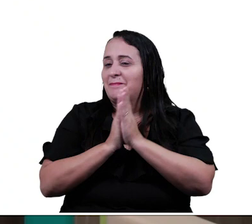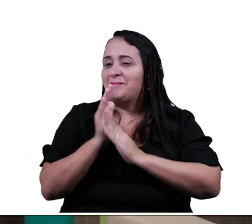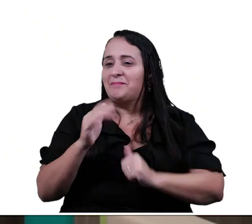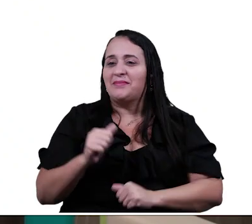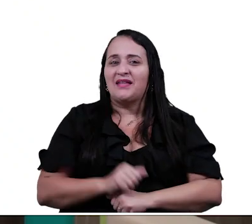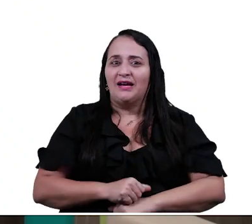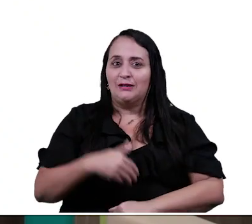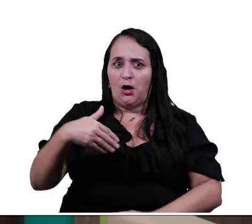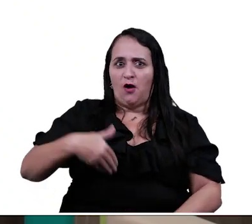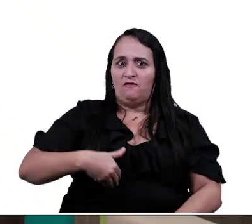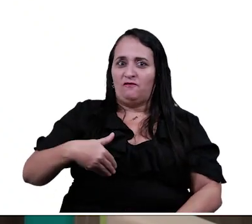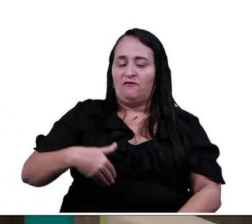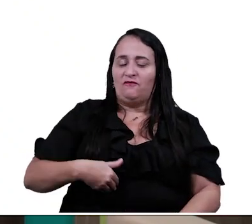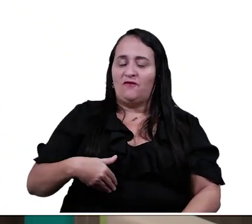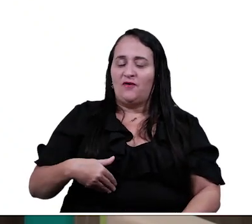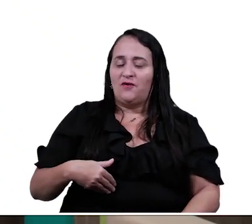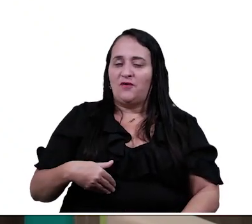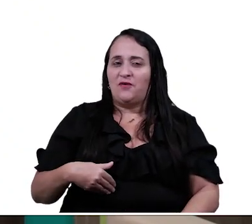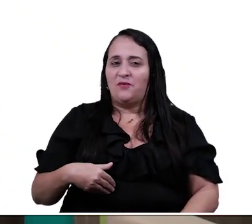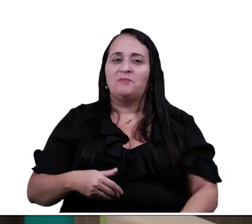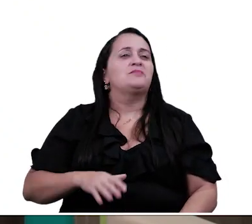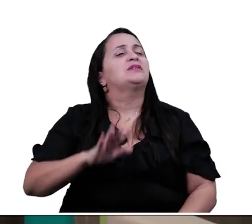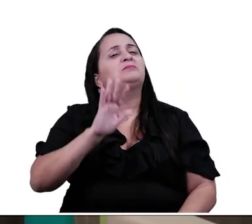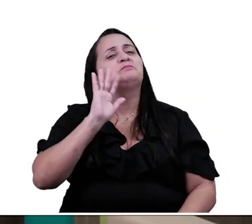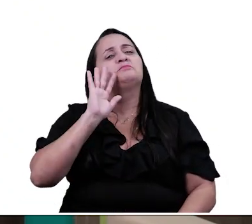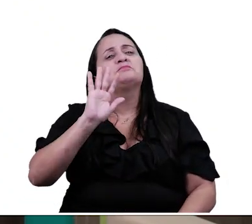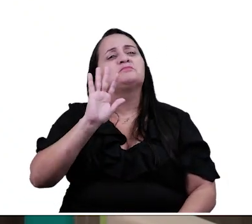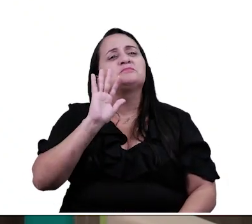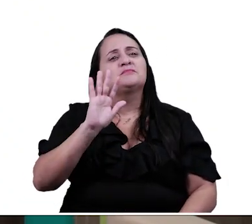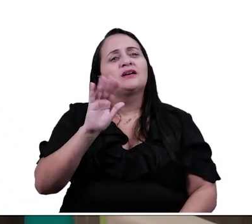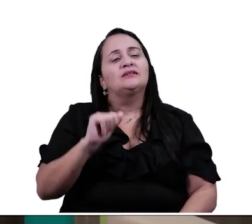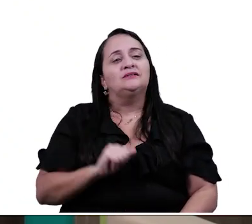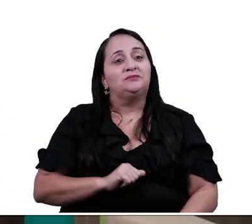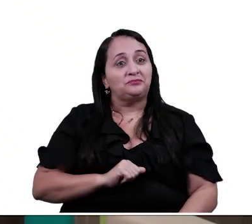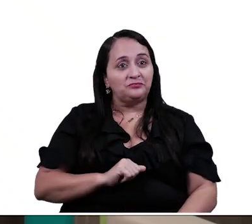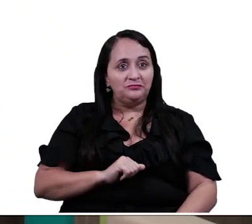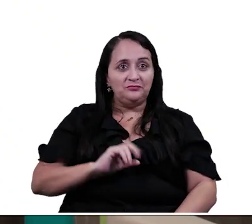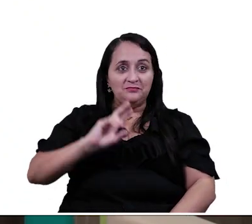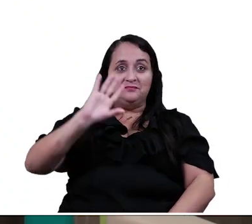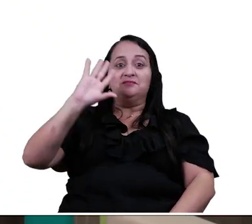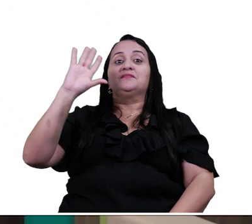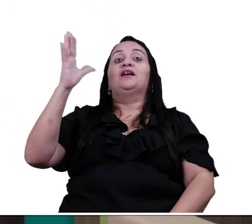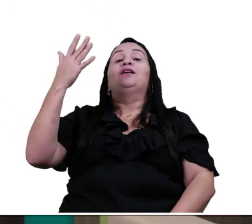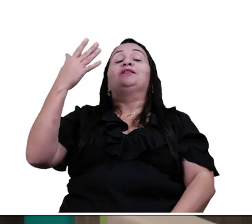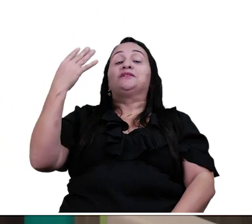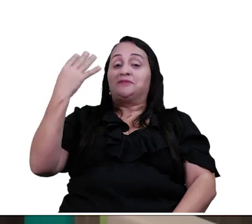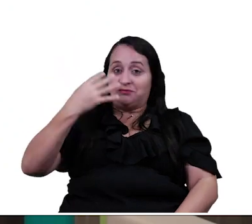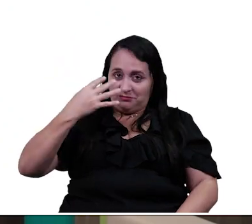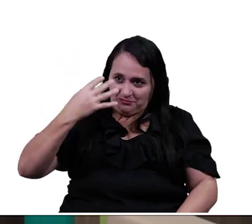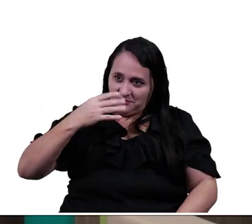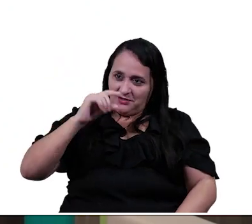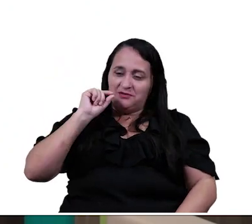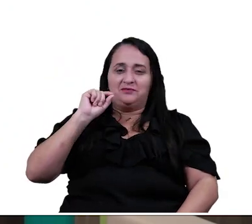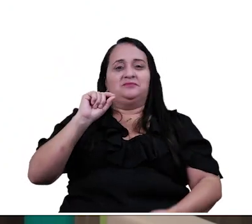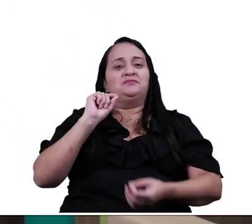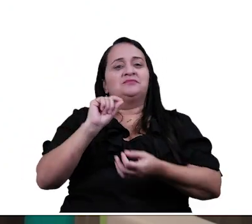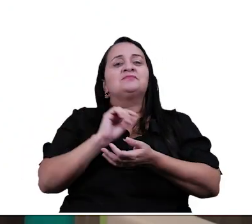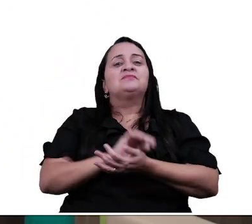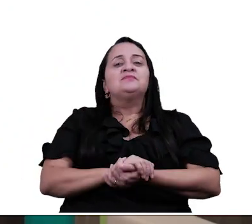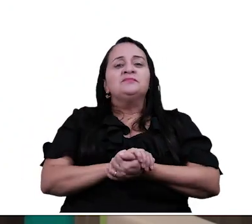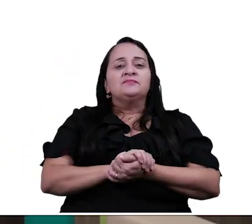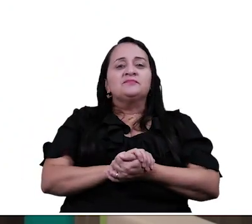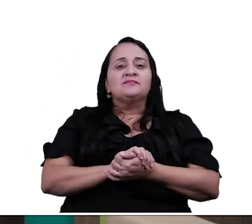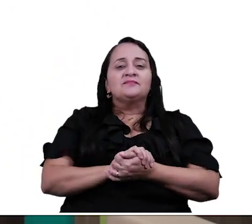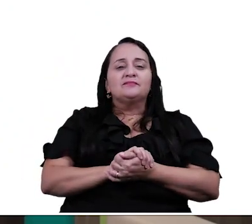Eita, bateu uma fominha, né? Olha aí, nessa situação 4, vamos entender